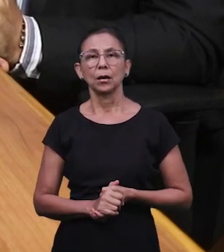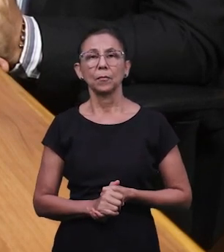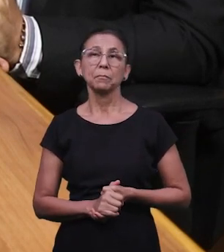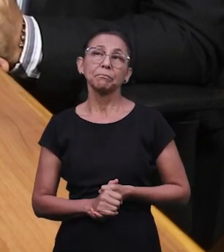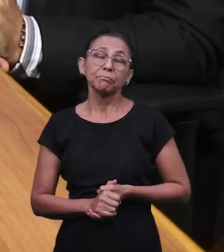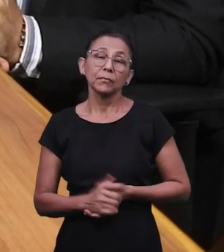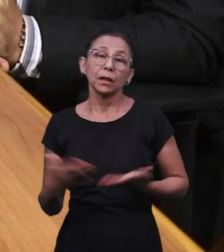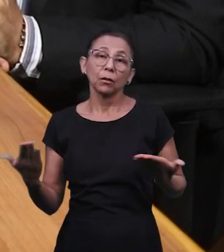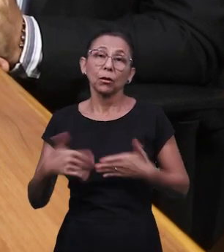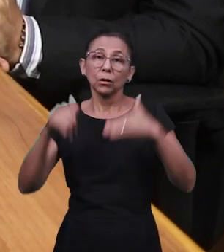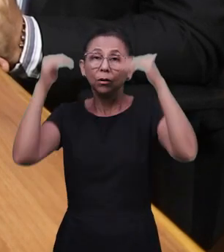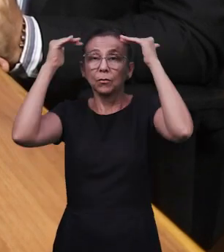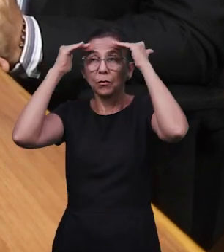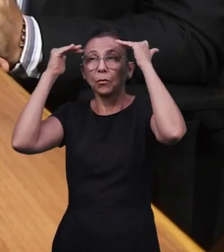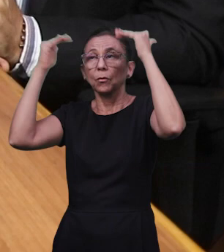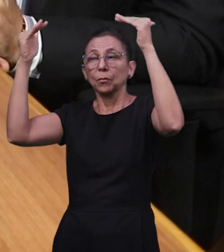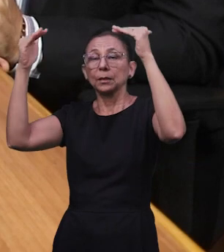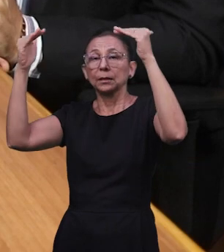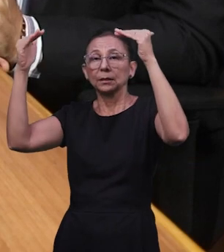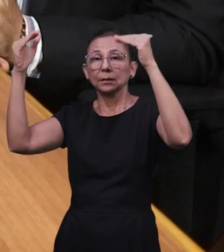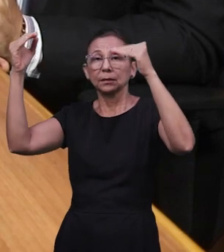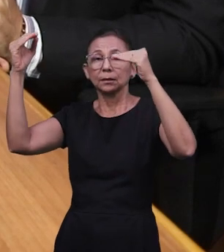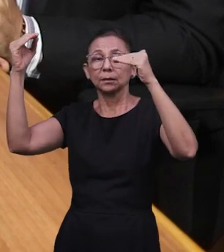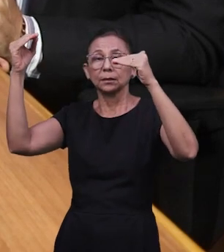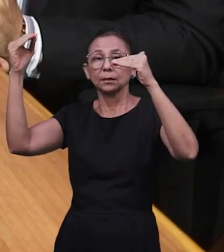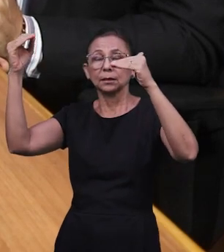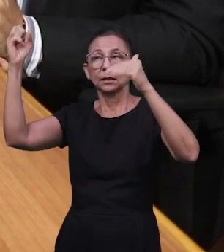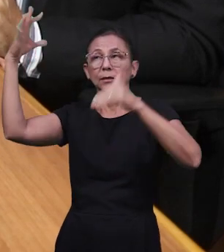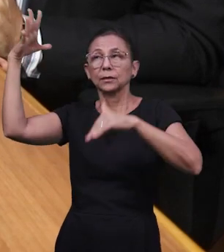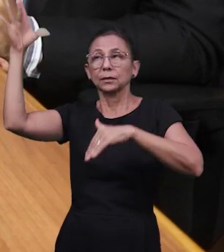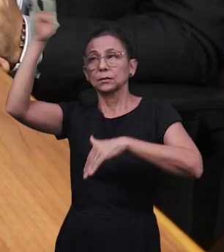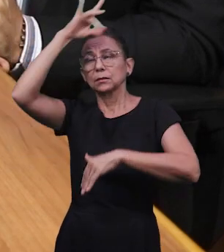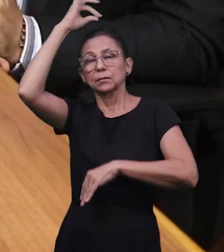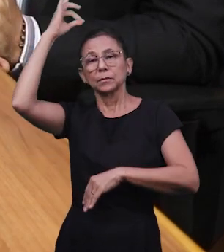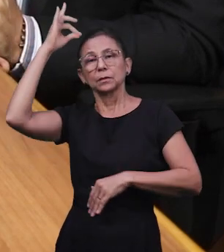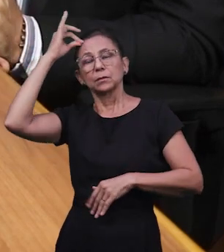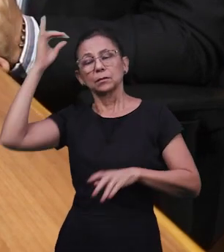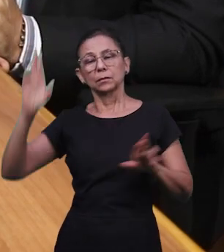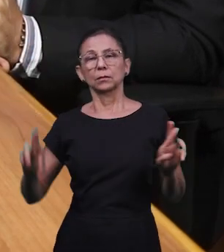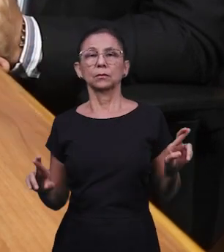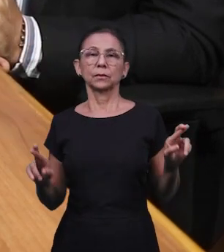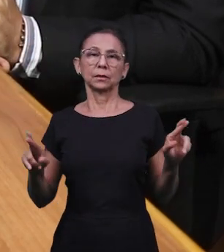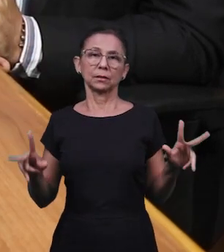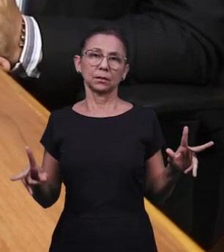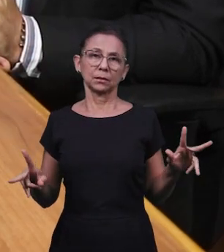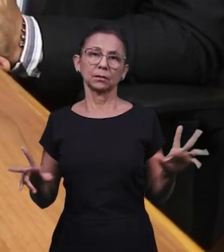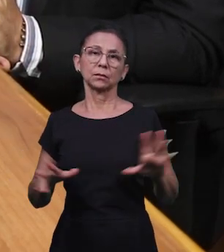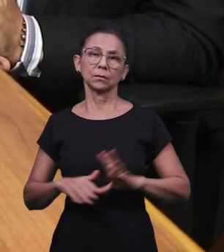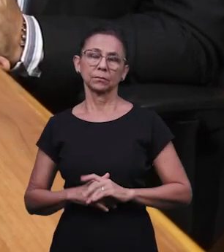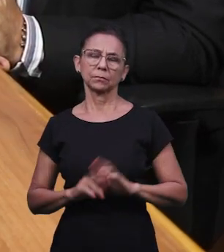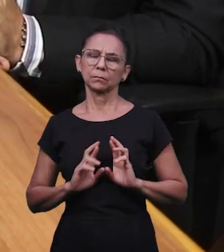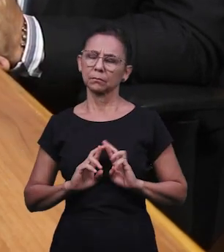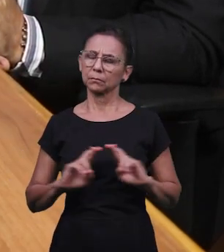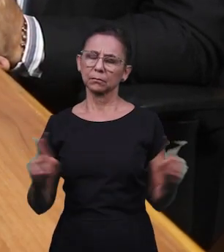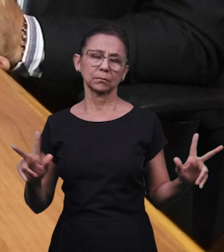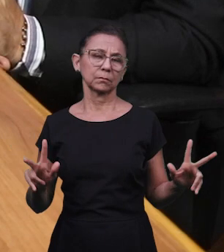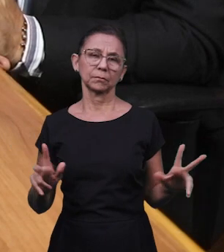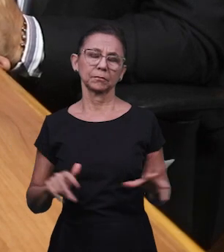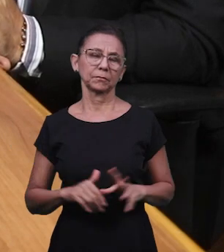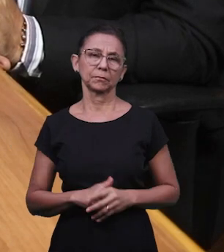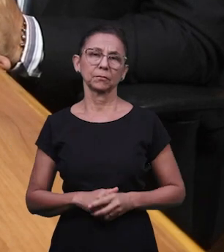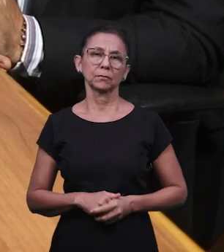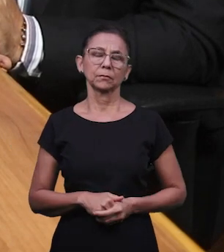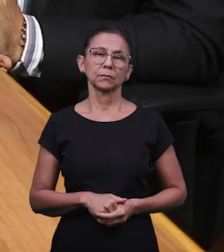obedecer aquilo que o Espírito Santo está me ditando. É diferente. É diferente. É totalmente diferente,